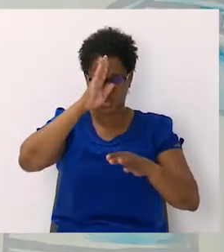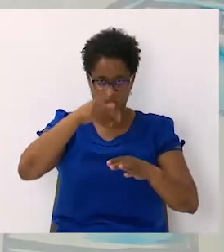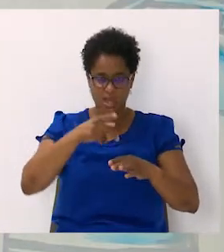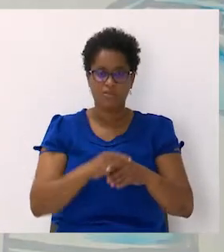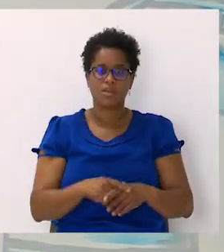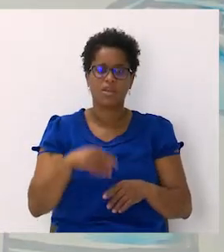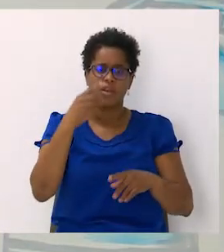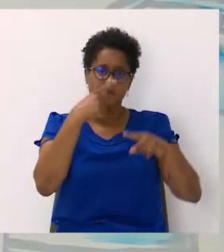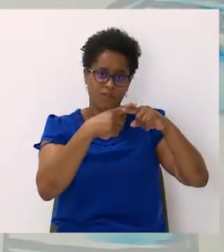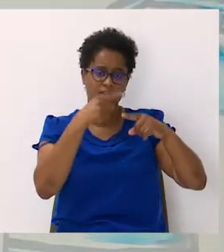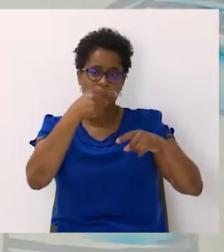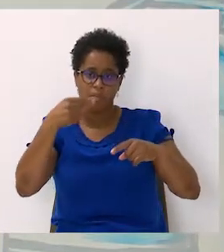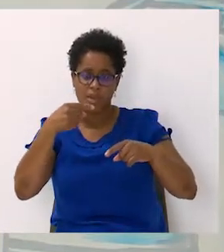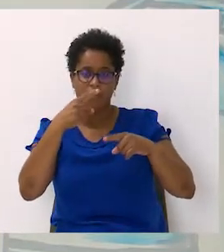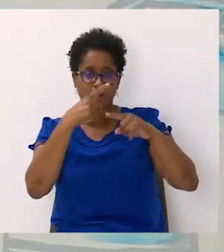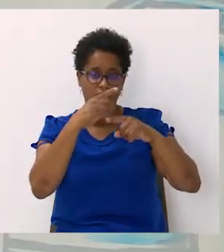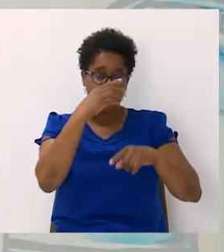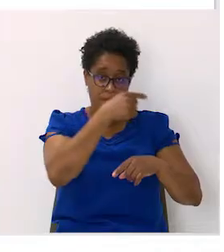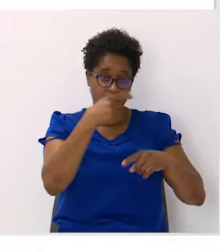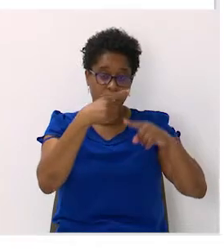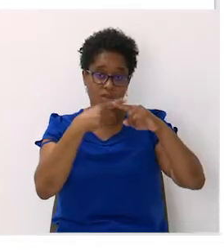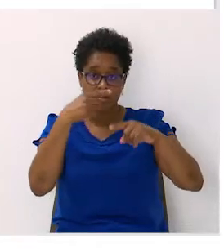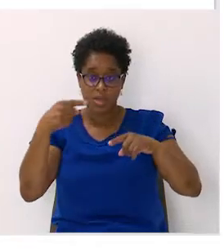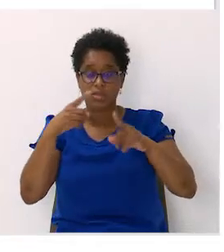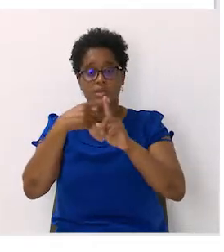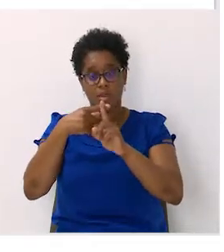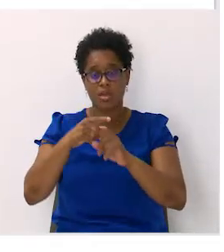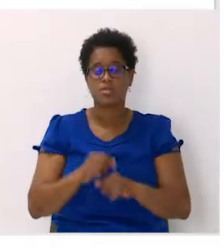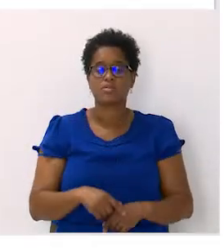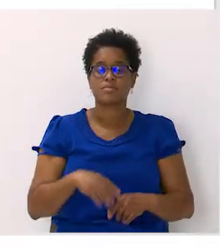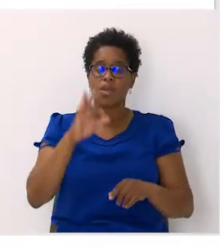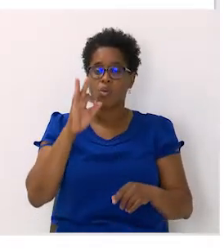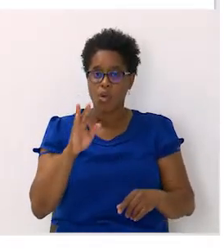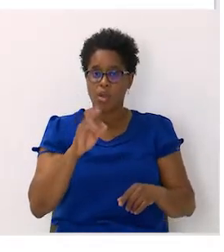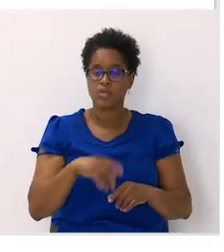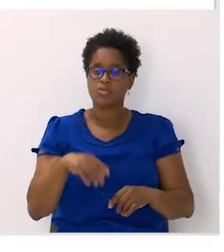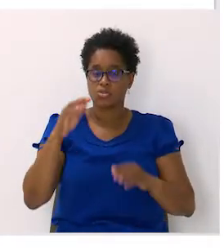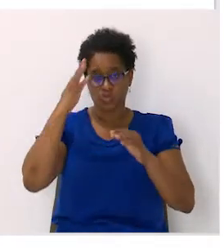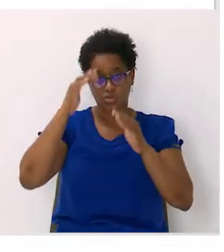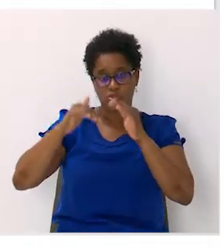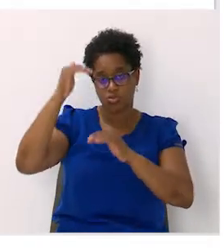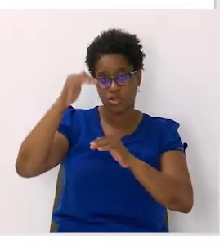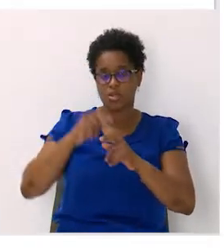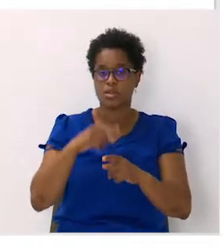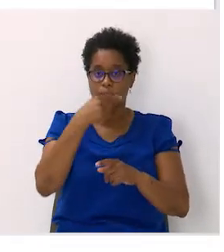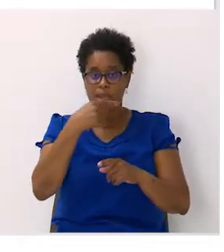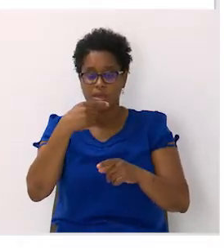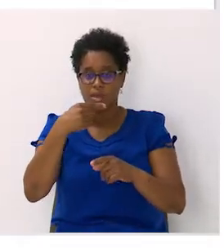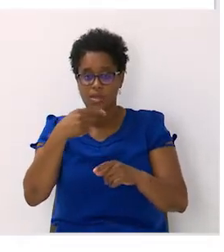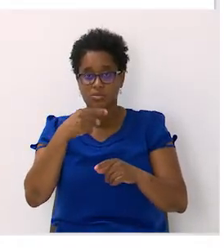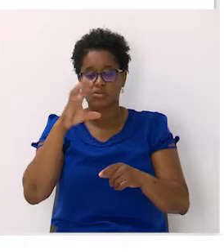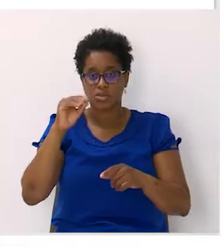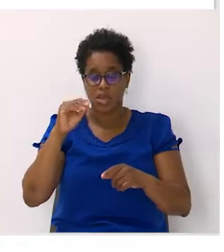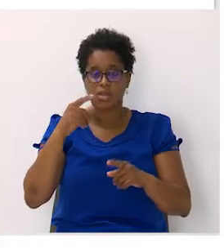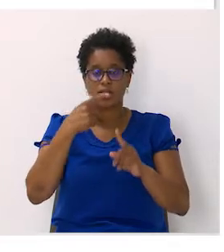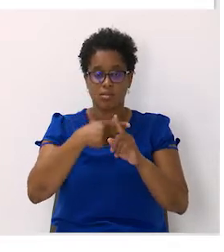que menos vezes menos dá mais. 4 de expoente. Menos 10, mais 10. Menos vezes